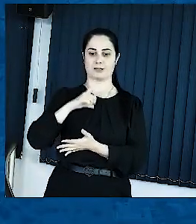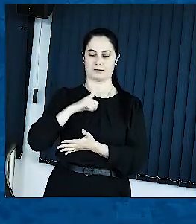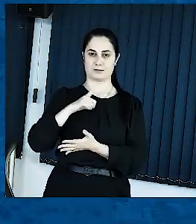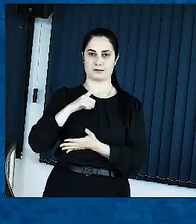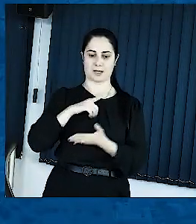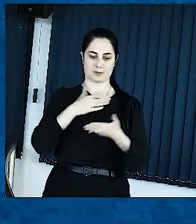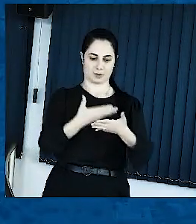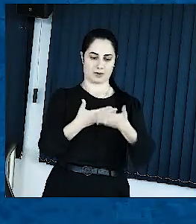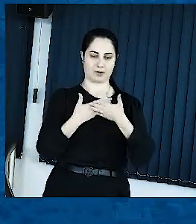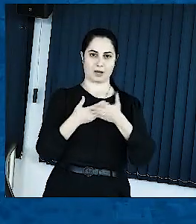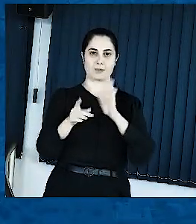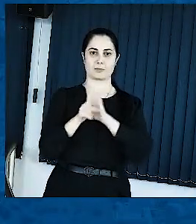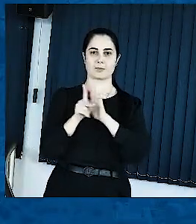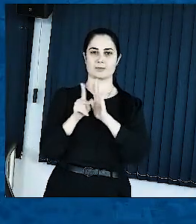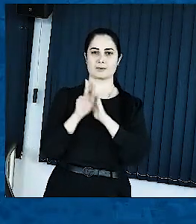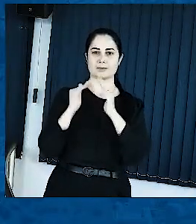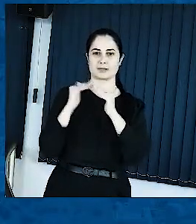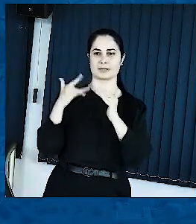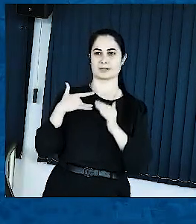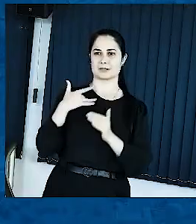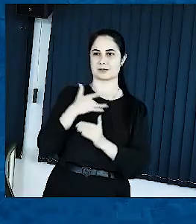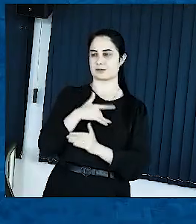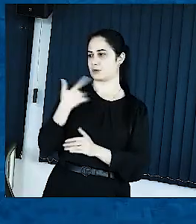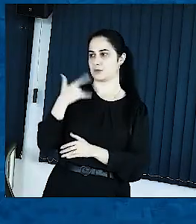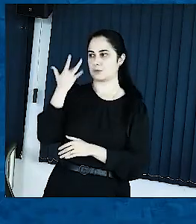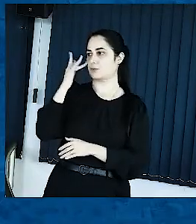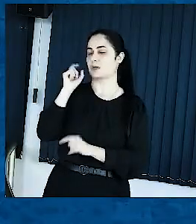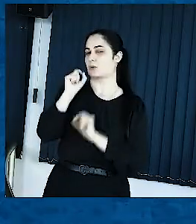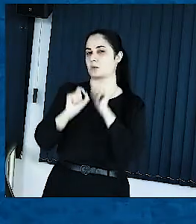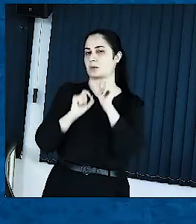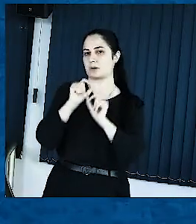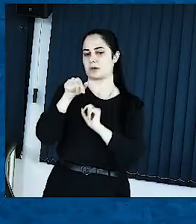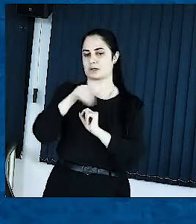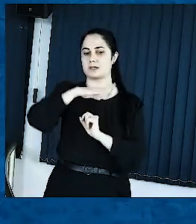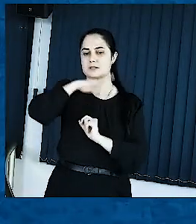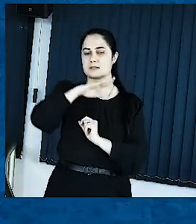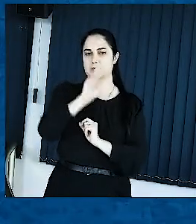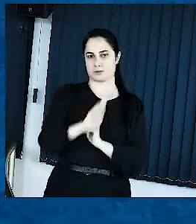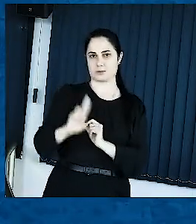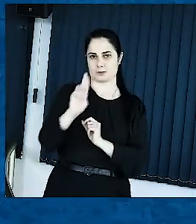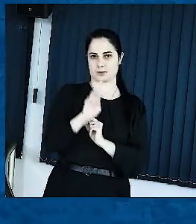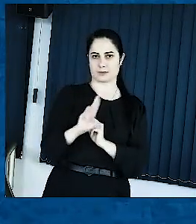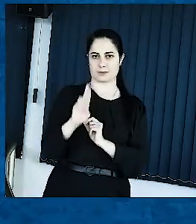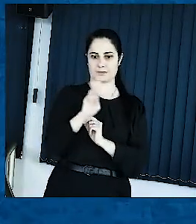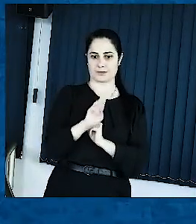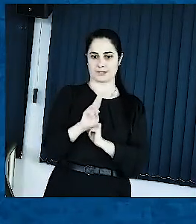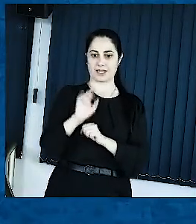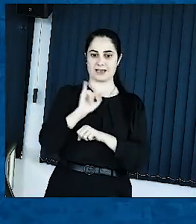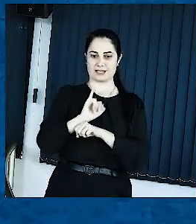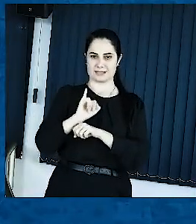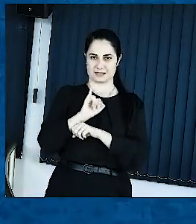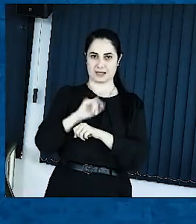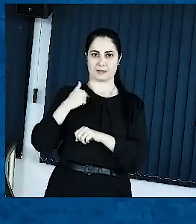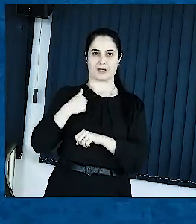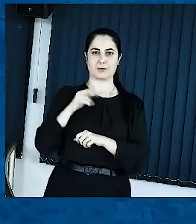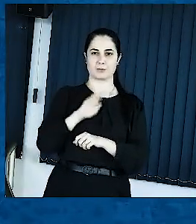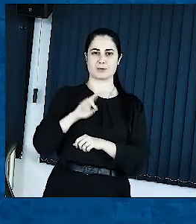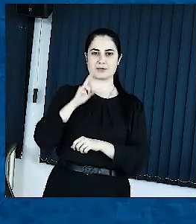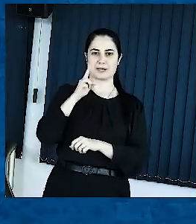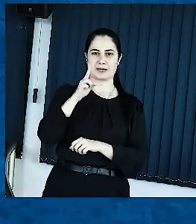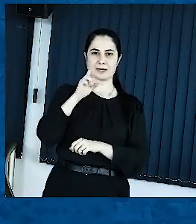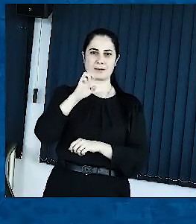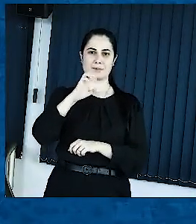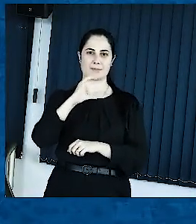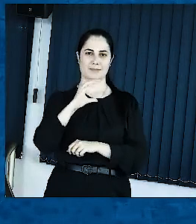eletrônicos que são usados nas unidades de saúde. Eu não sei qual que é usado aqui em Assis, mas eu uso, em Iracema eu uso o PEC ele